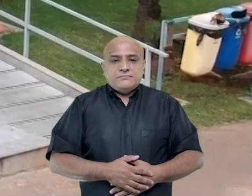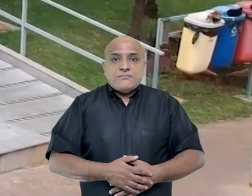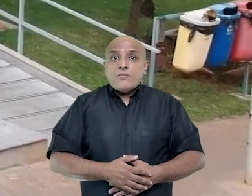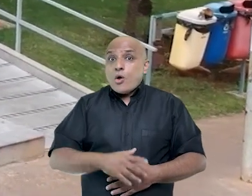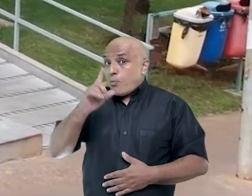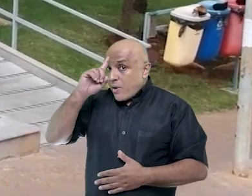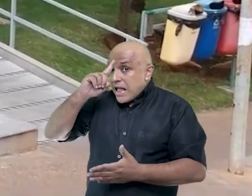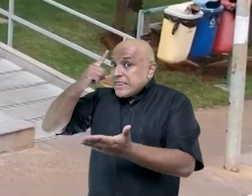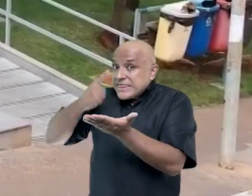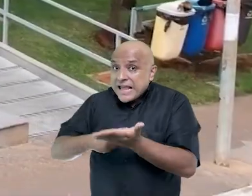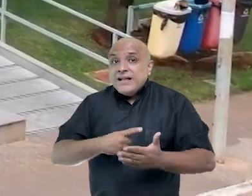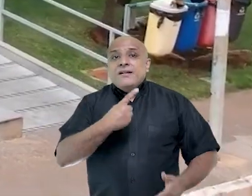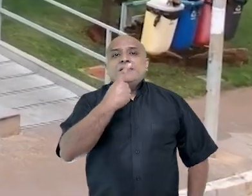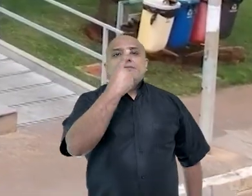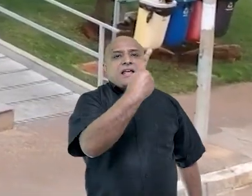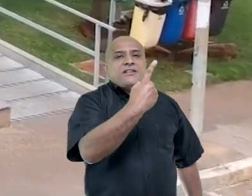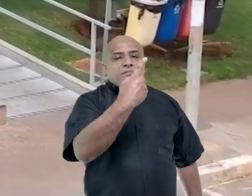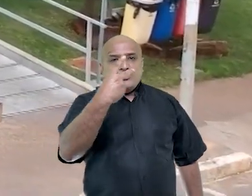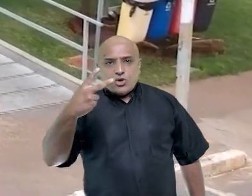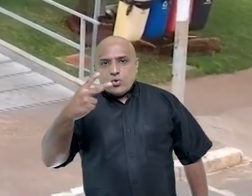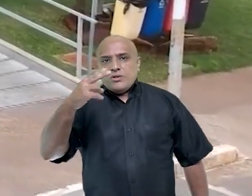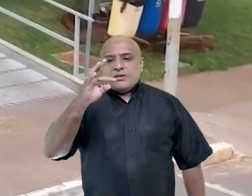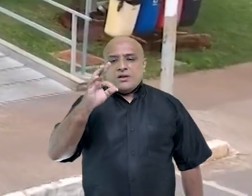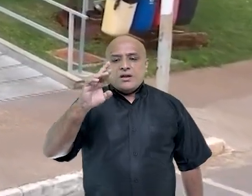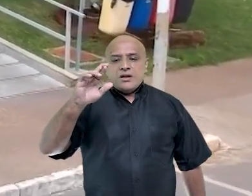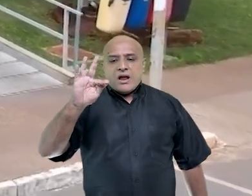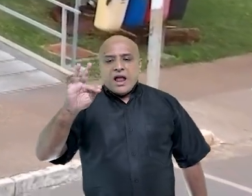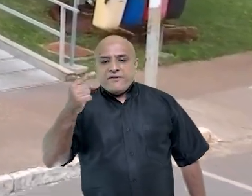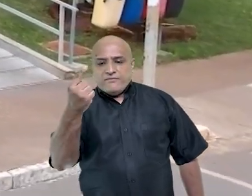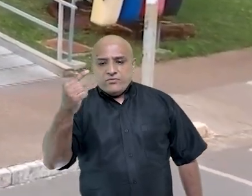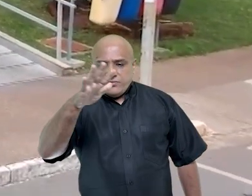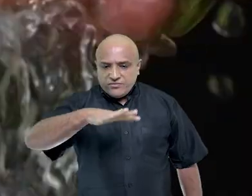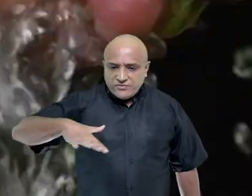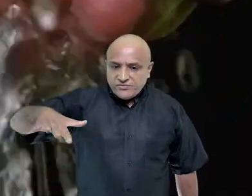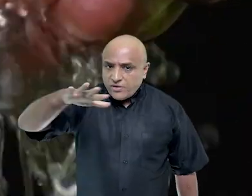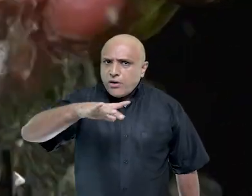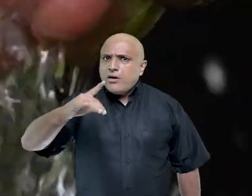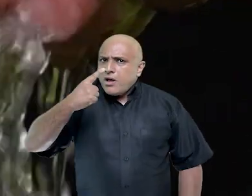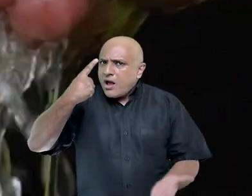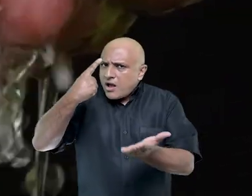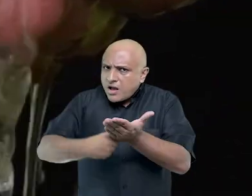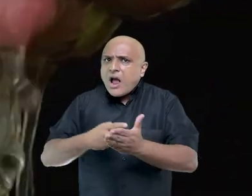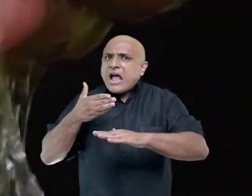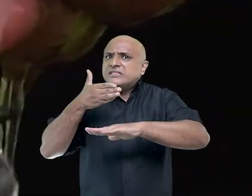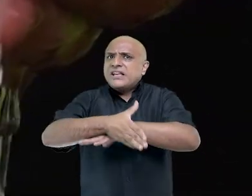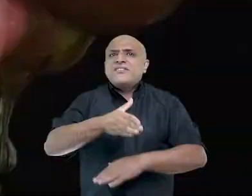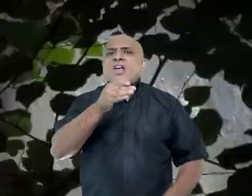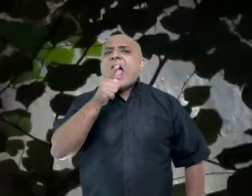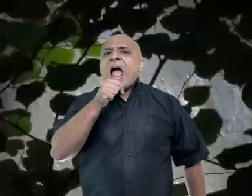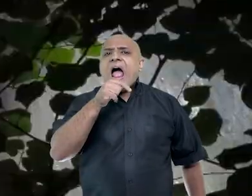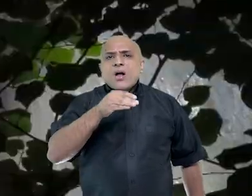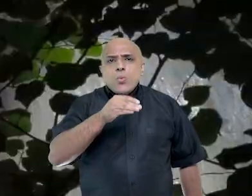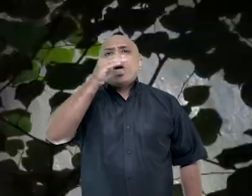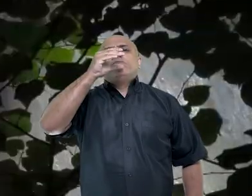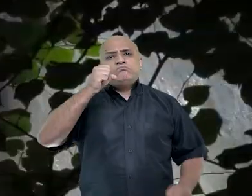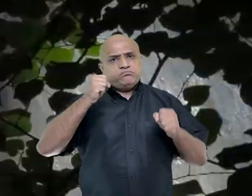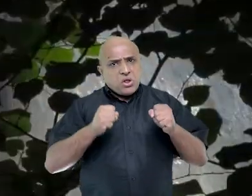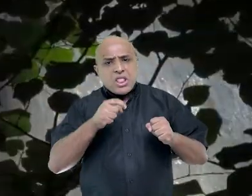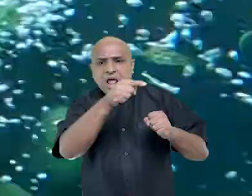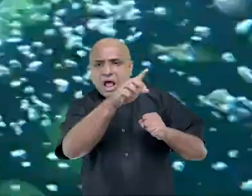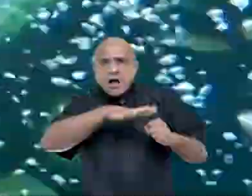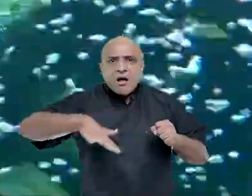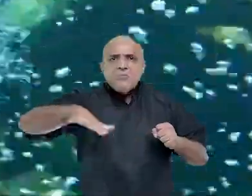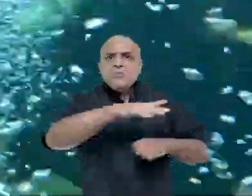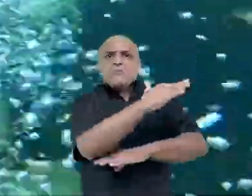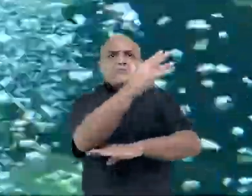Uma decisão da 12ª turma do TRF da Primeira Região garantiu o acesso à água potável e a proteção